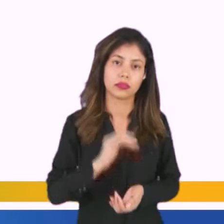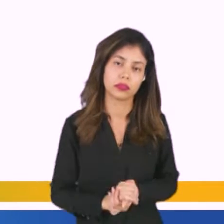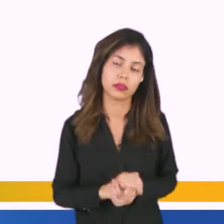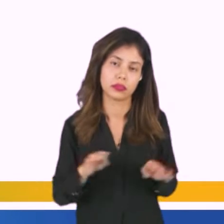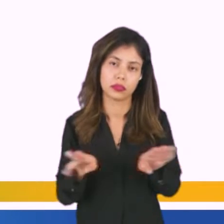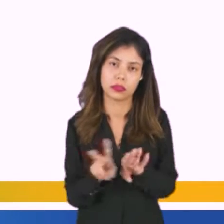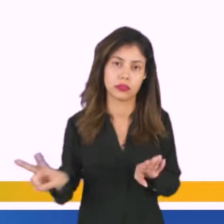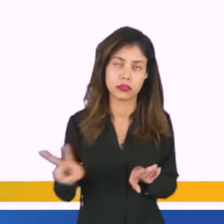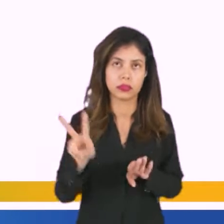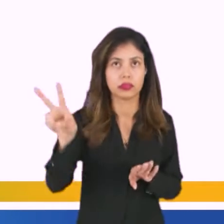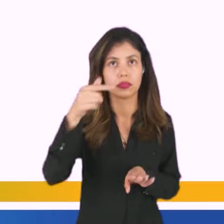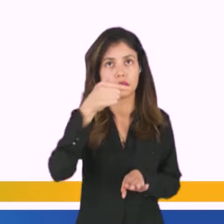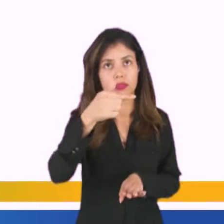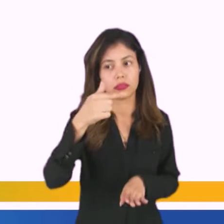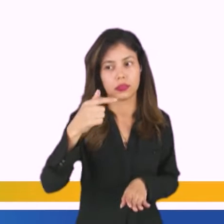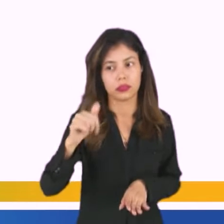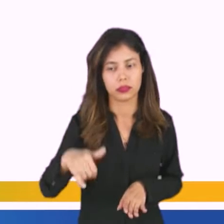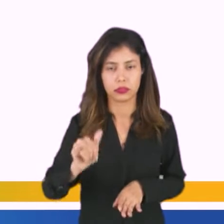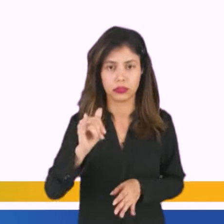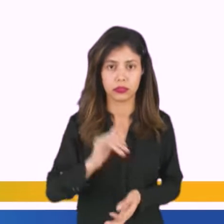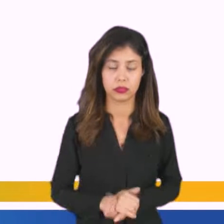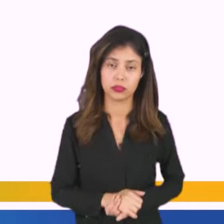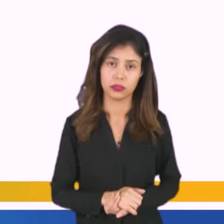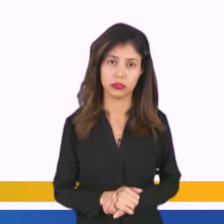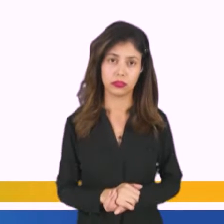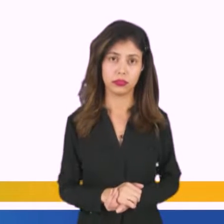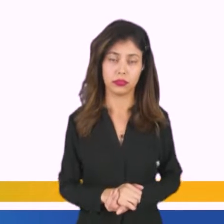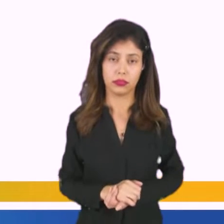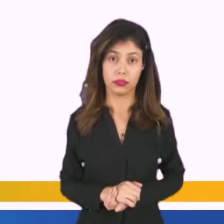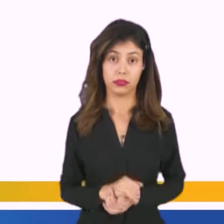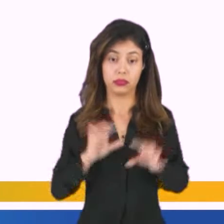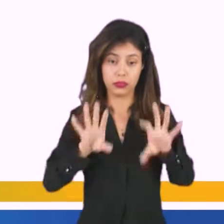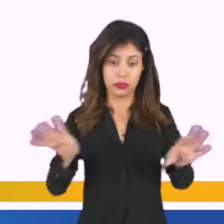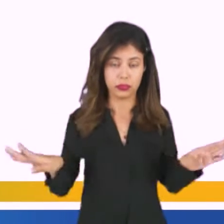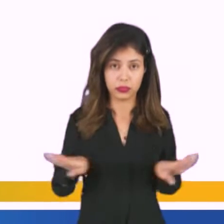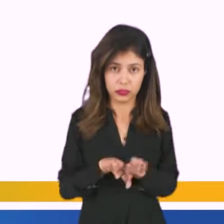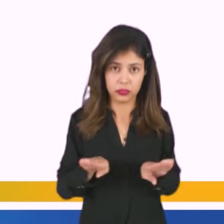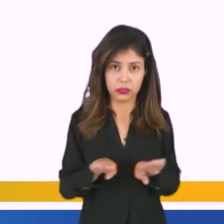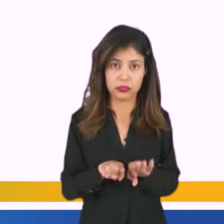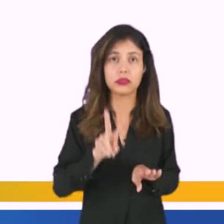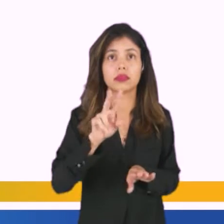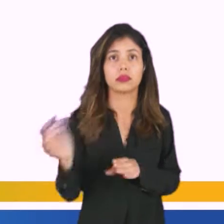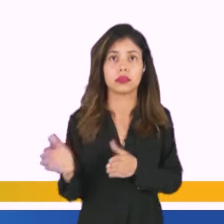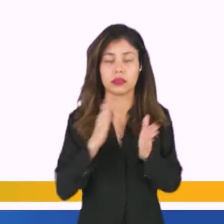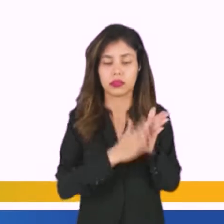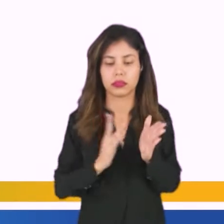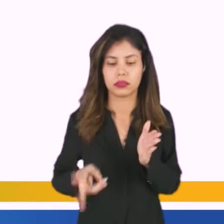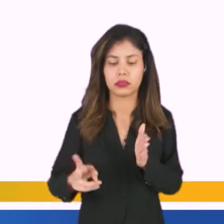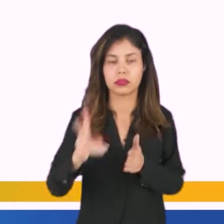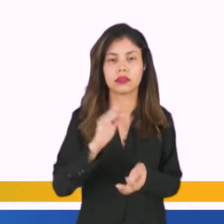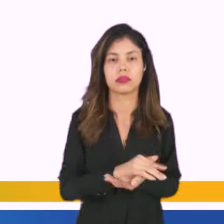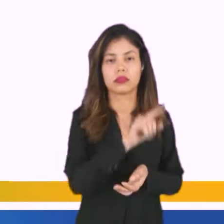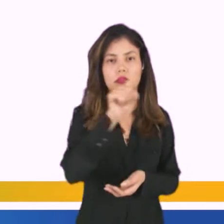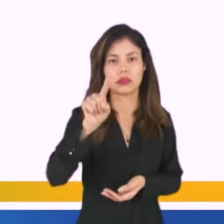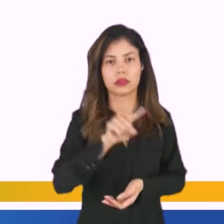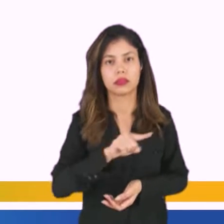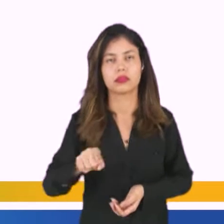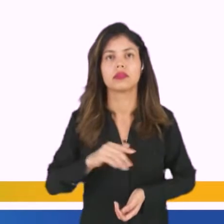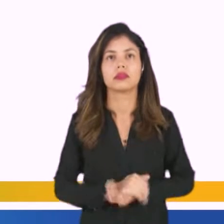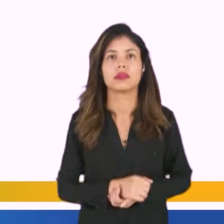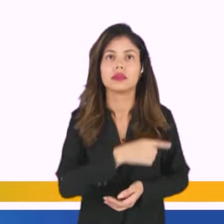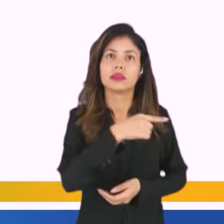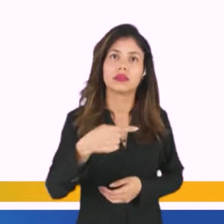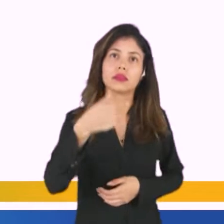vou ter valor de menos 7y. Assim também nós vamos proceder para o z. Então, menos